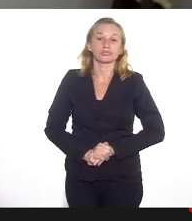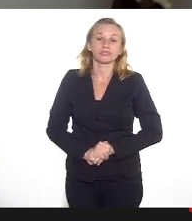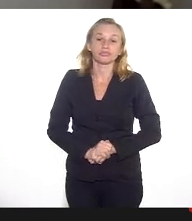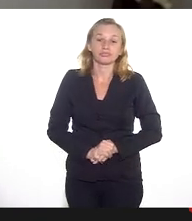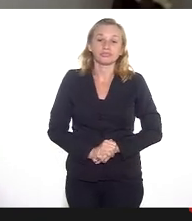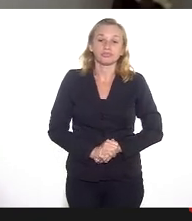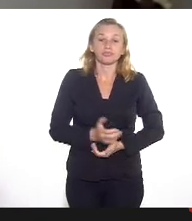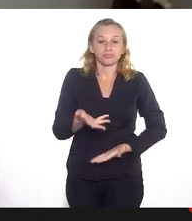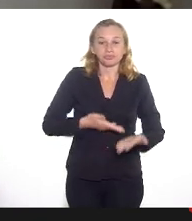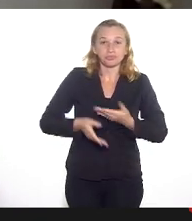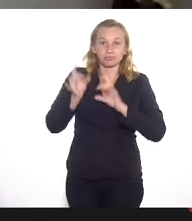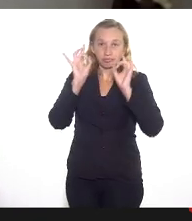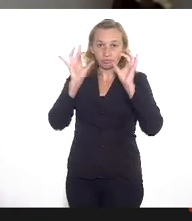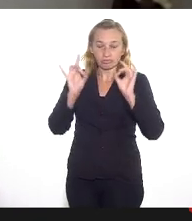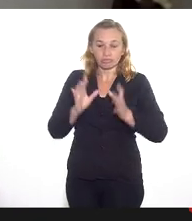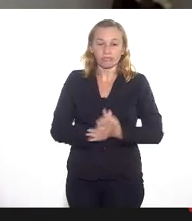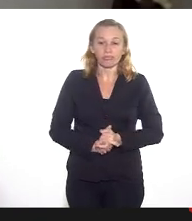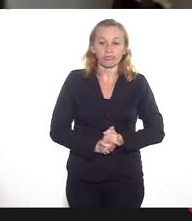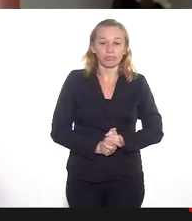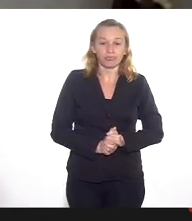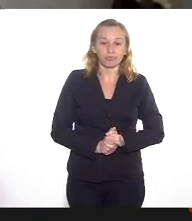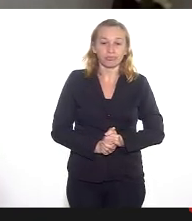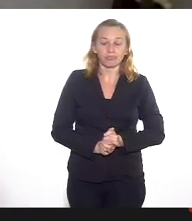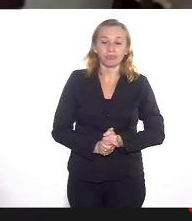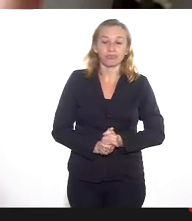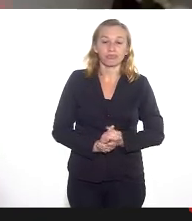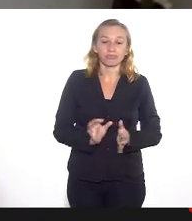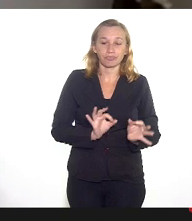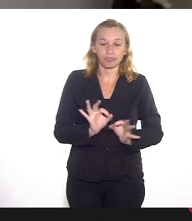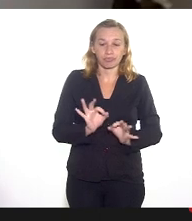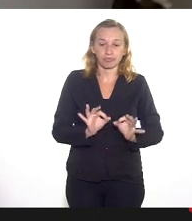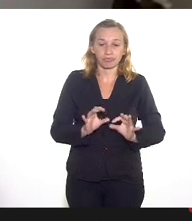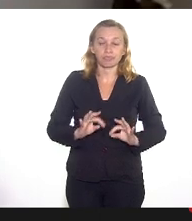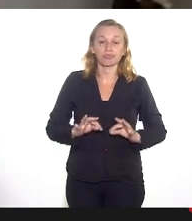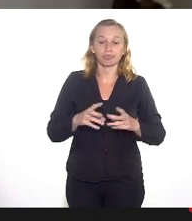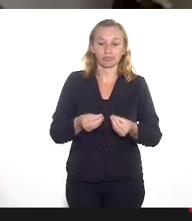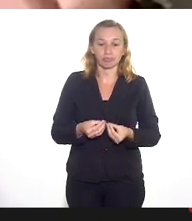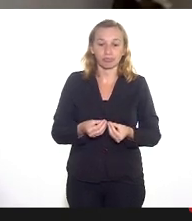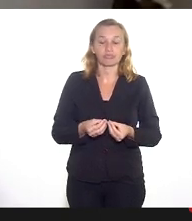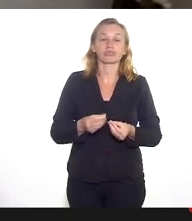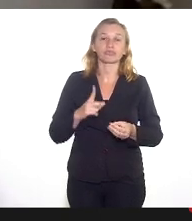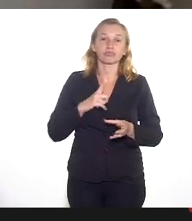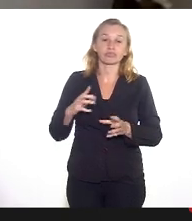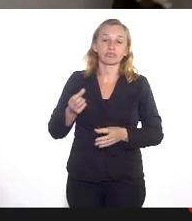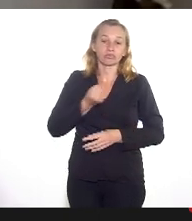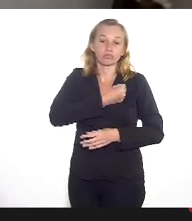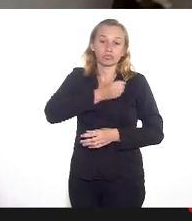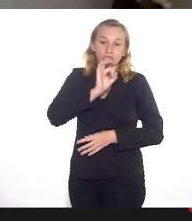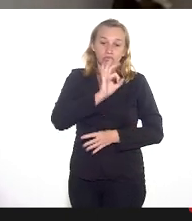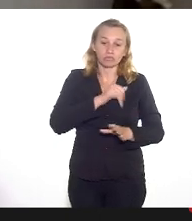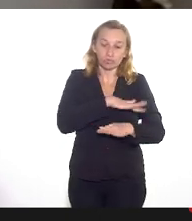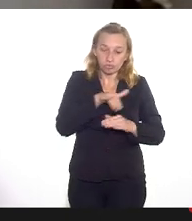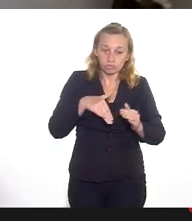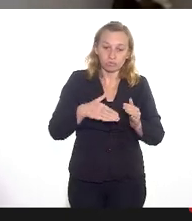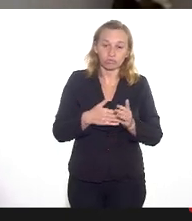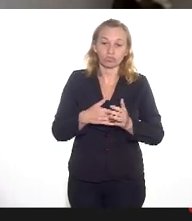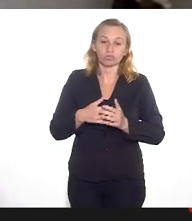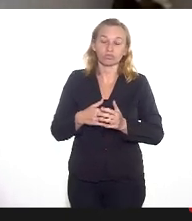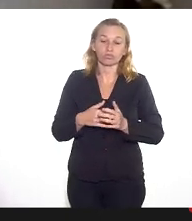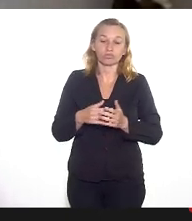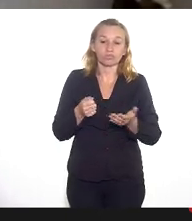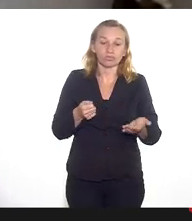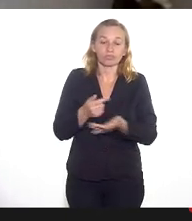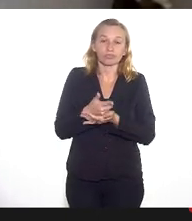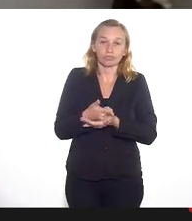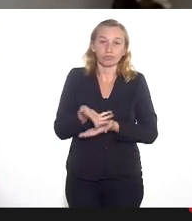da participação especial. E aí, uma vez feito isso, consolidado, então você tem o total, né, a pagar de